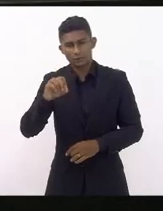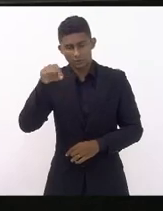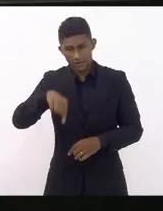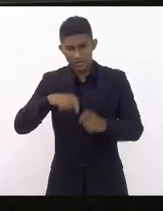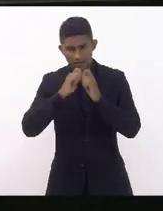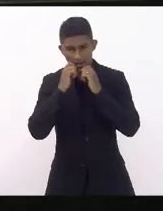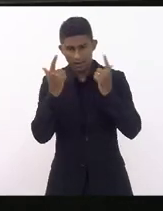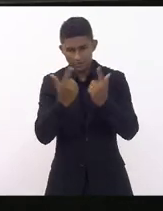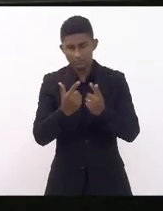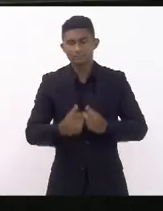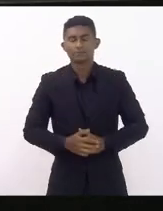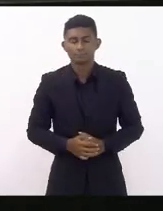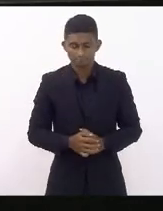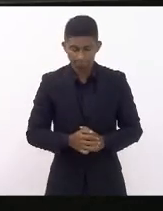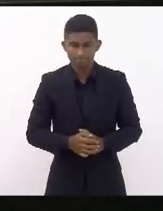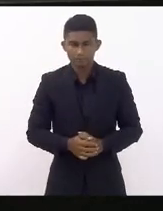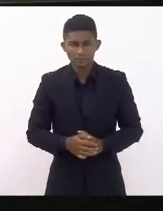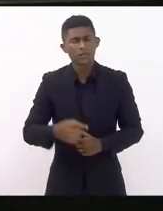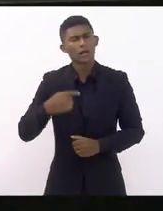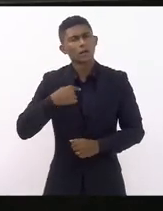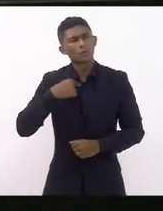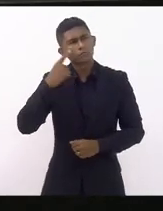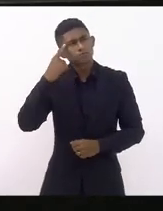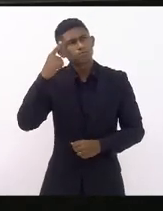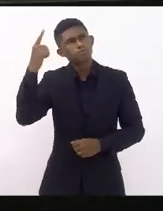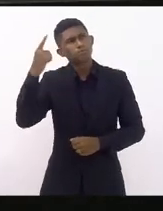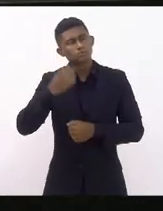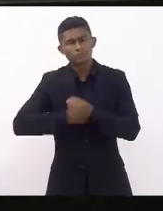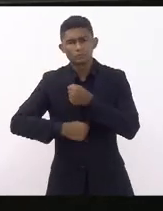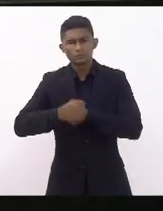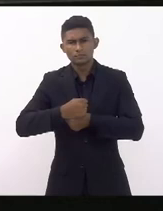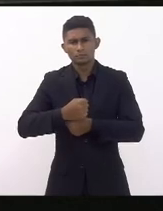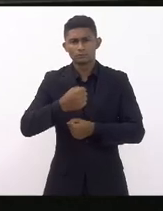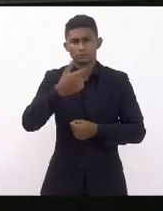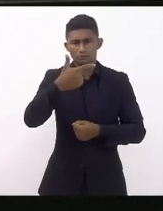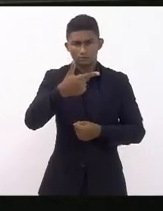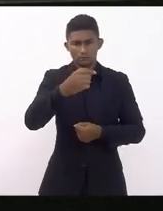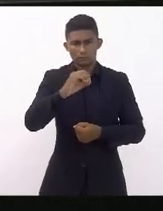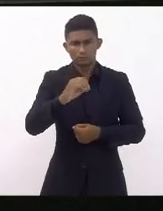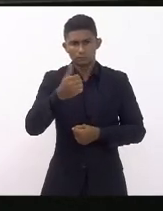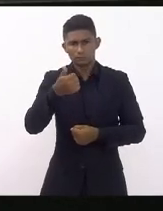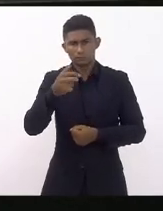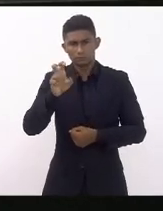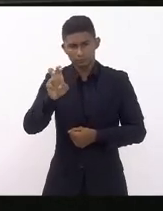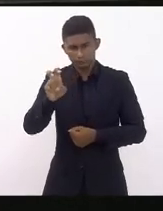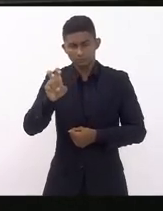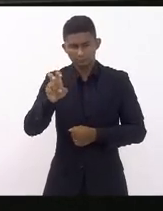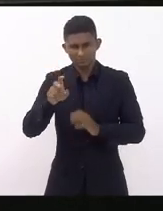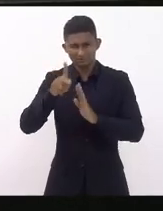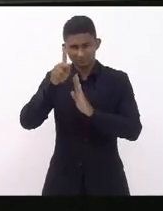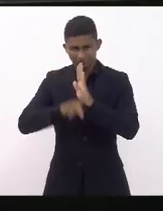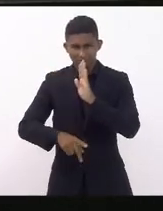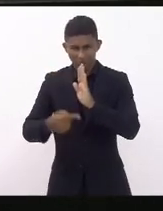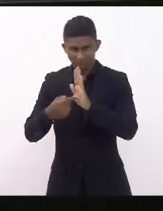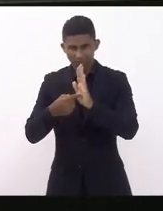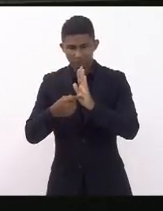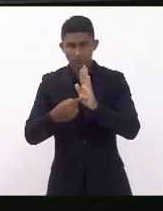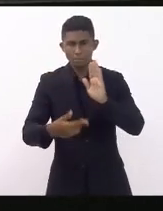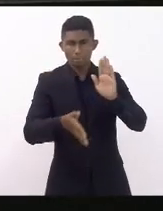eu me lembro muito bem que lá em 2015, quando esse projeto veio à